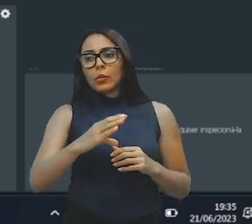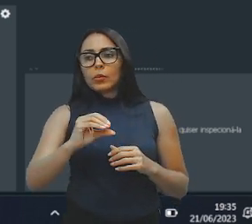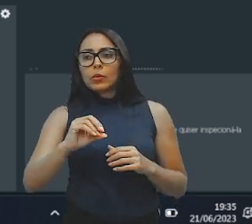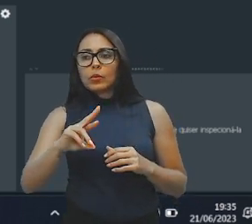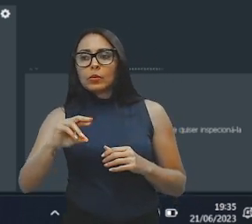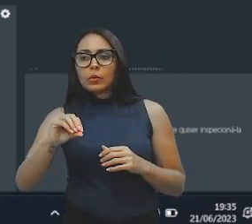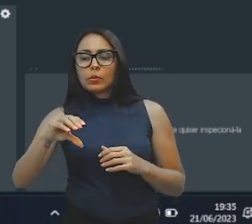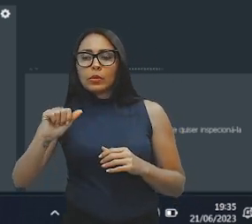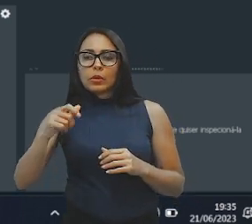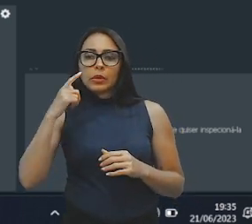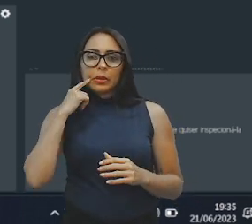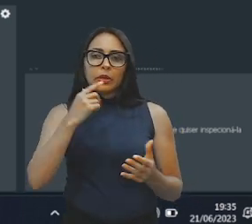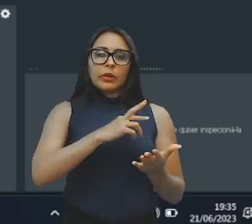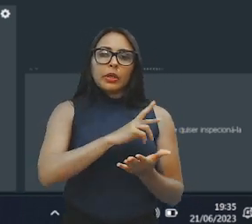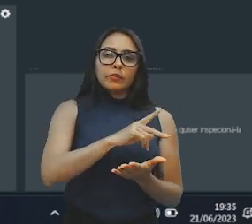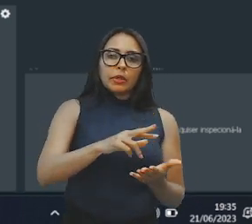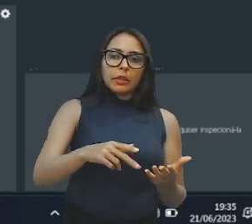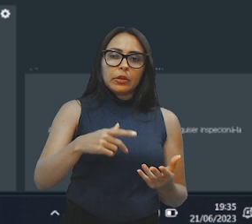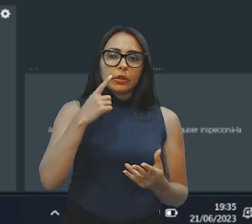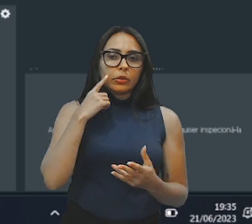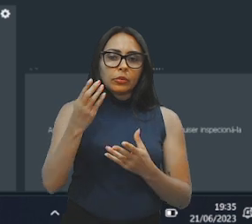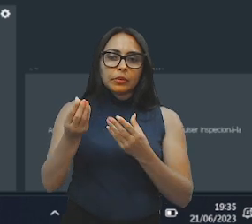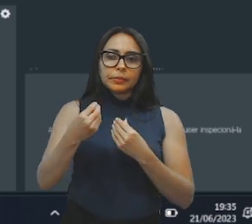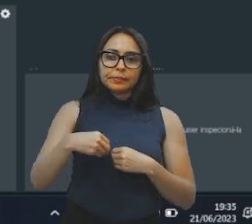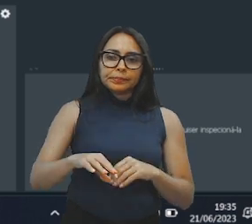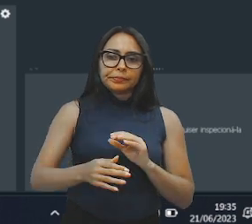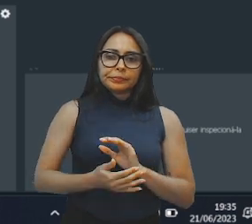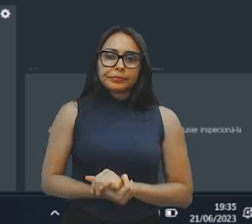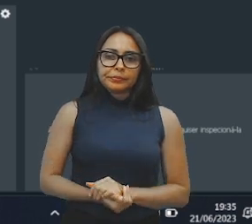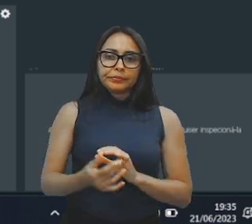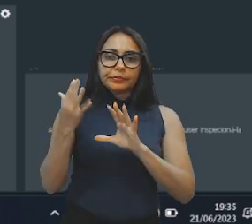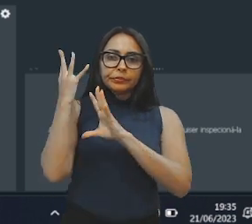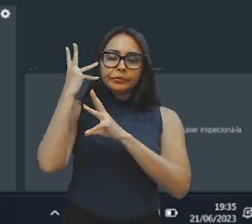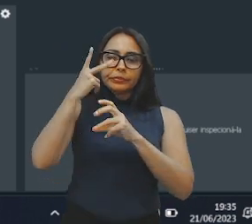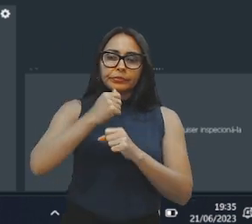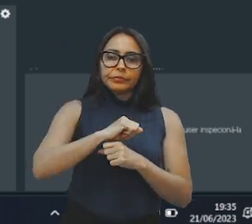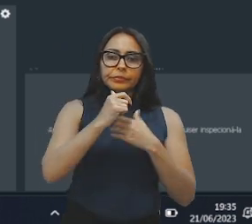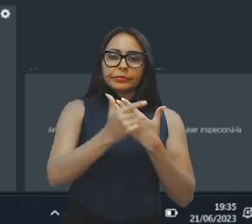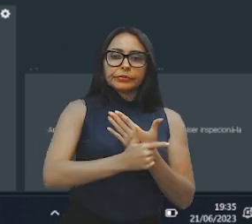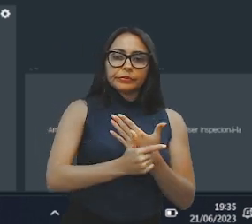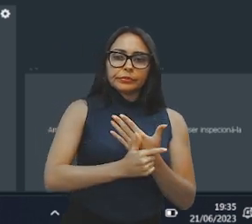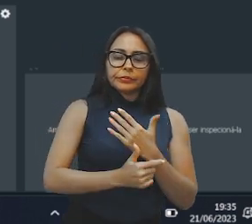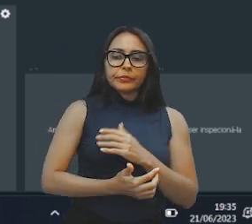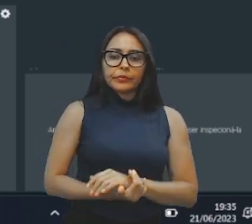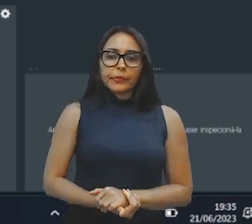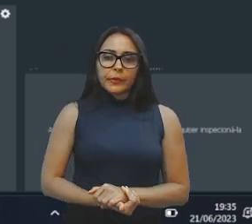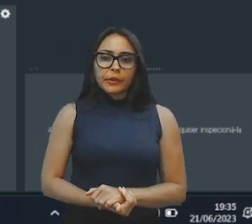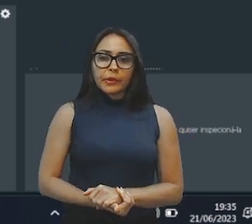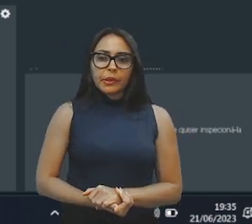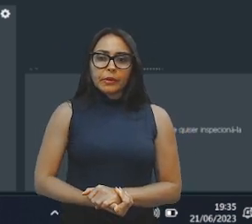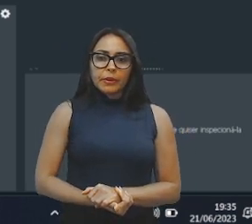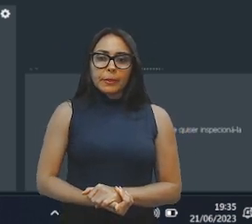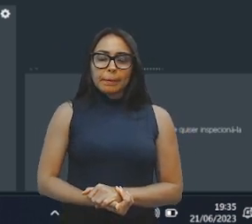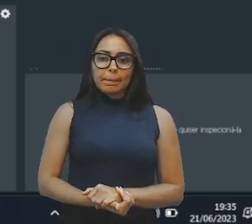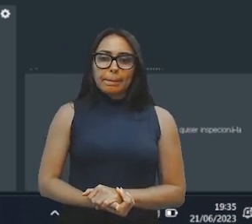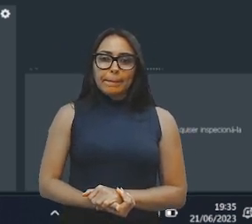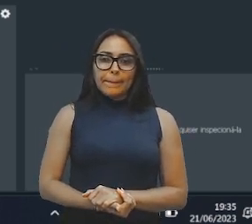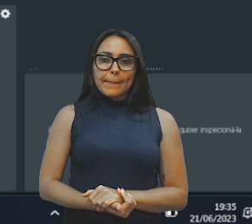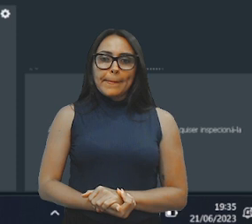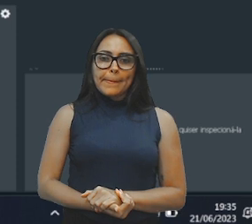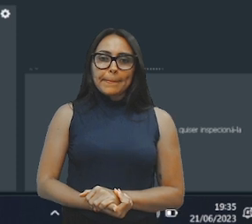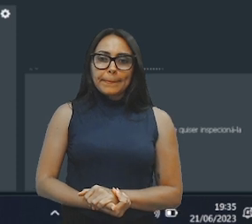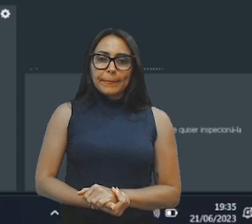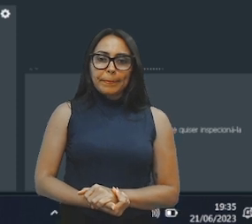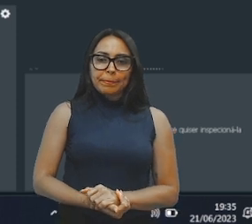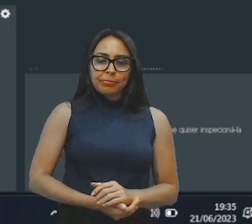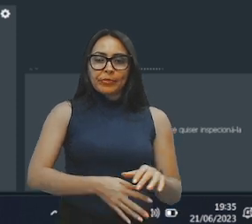num recebe o resultado da função sorteia. Se a estrutura de repetição,